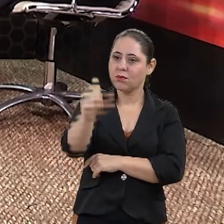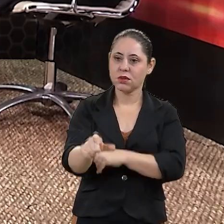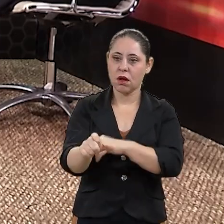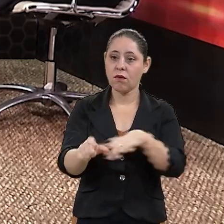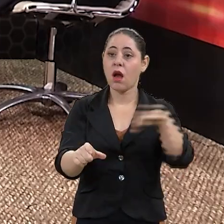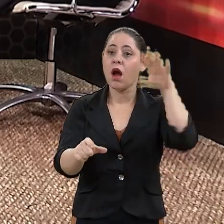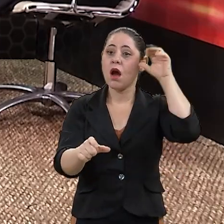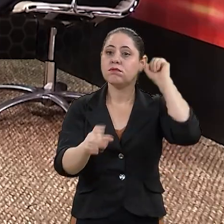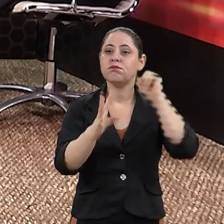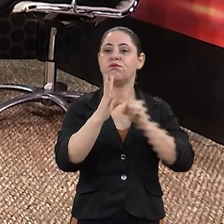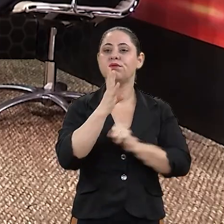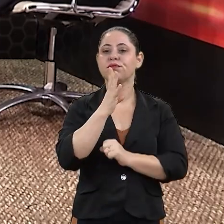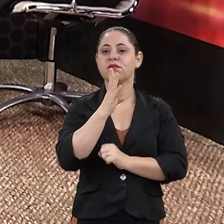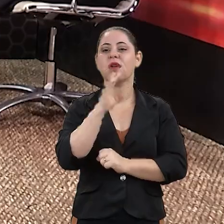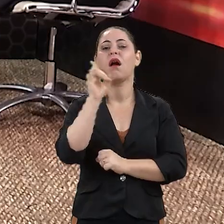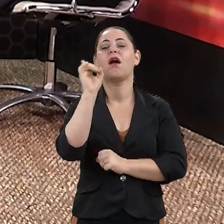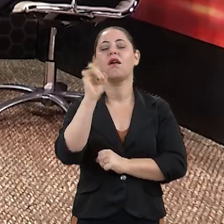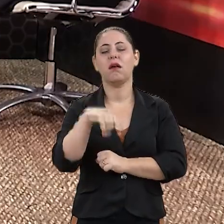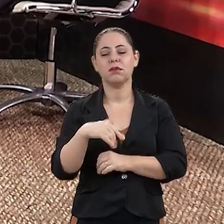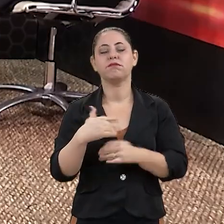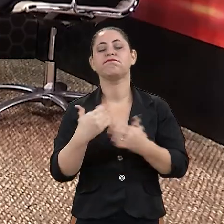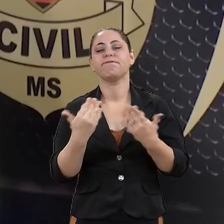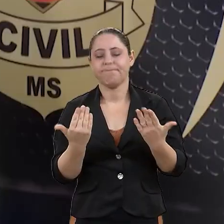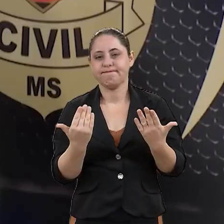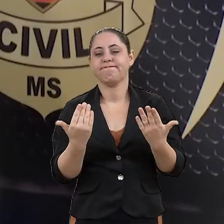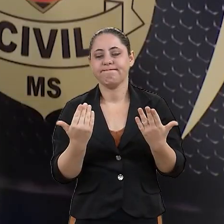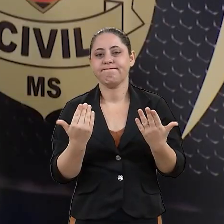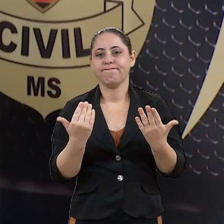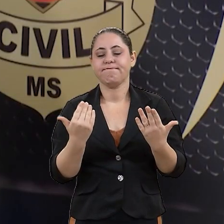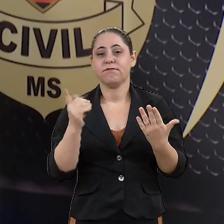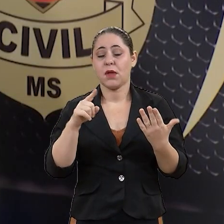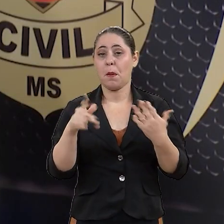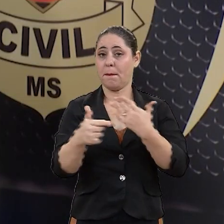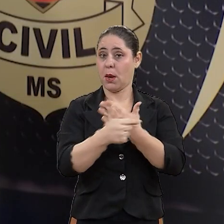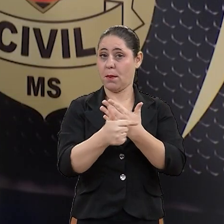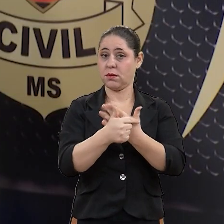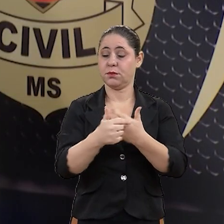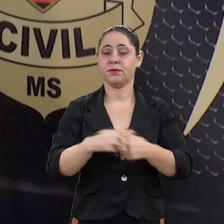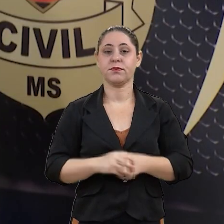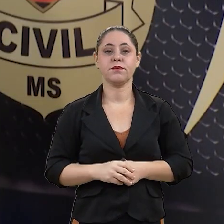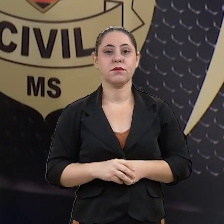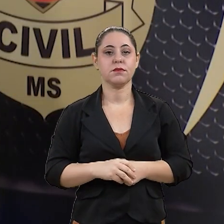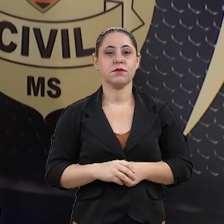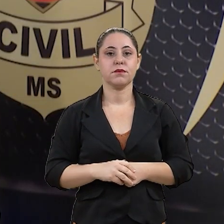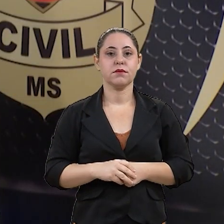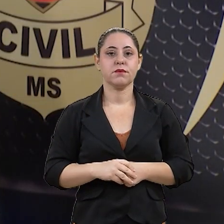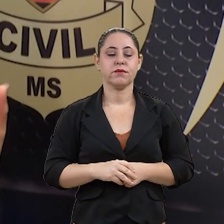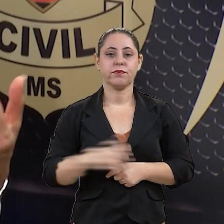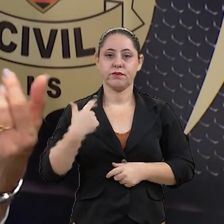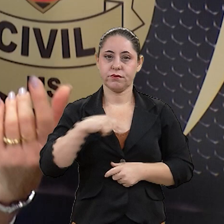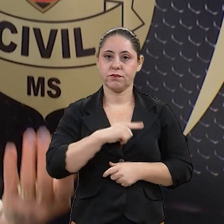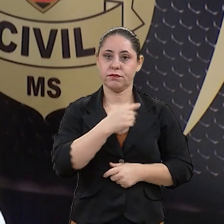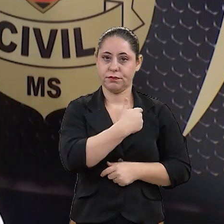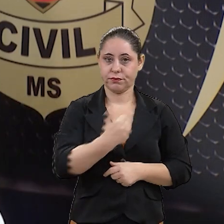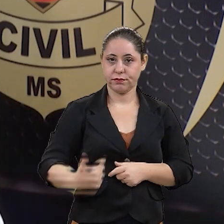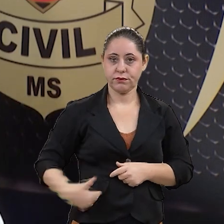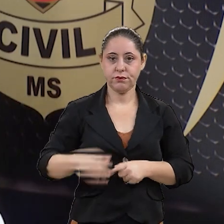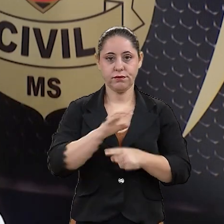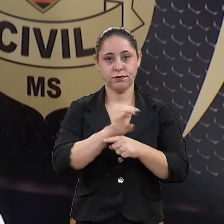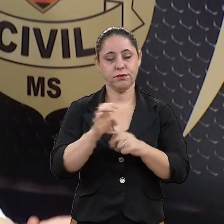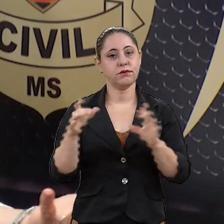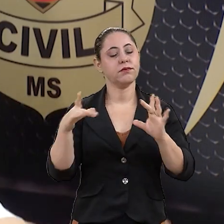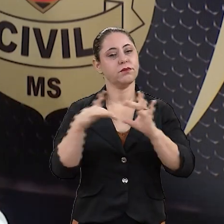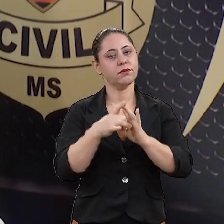ligar a isso, então é esse o papel, né? E a gente, o governo do Estado, agora juntando com,